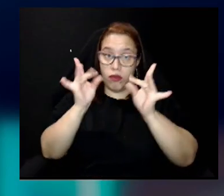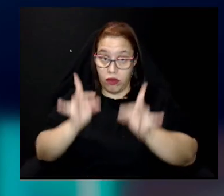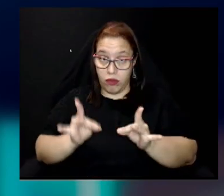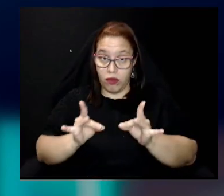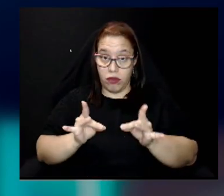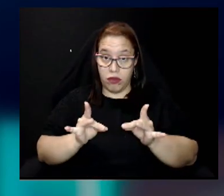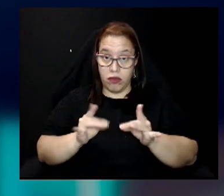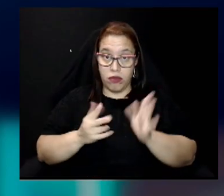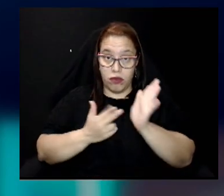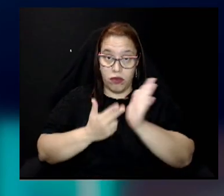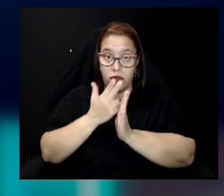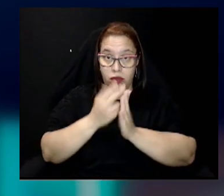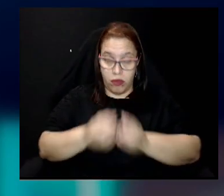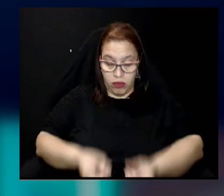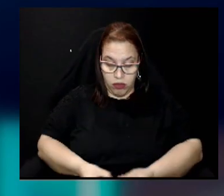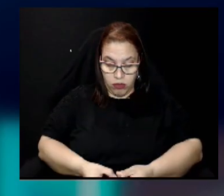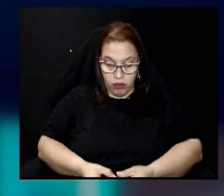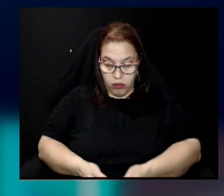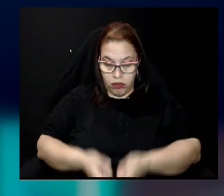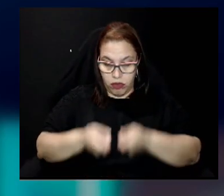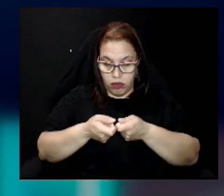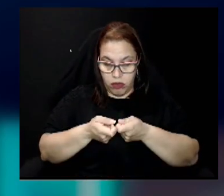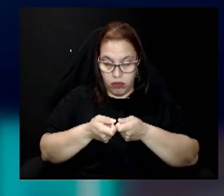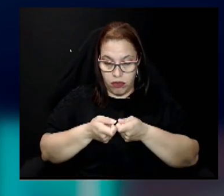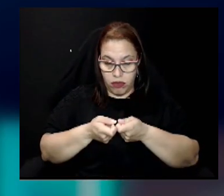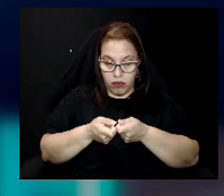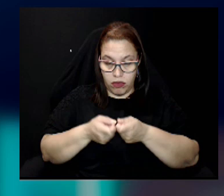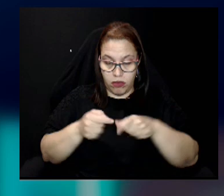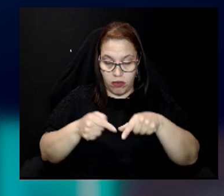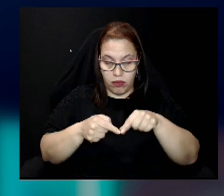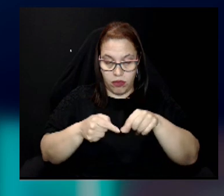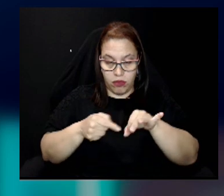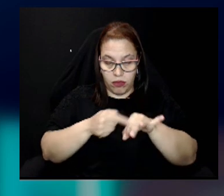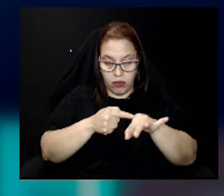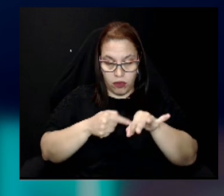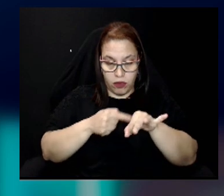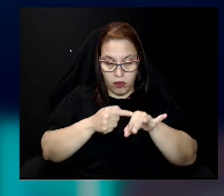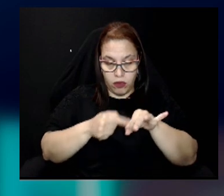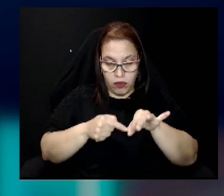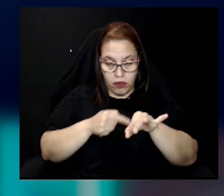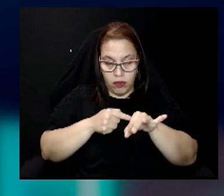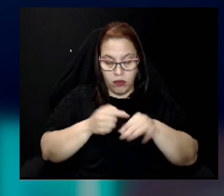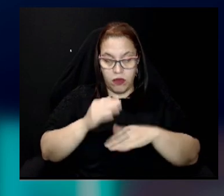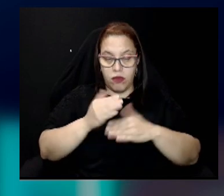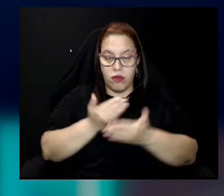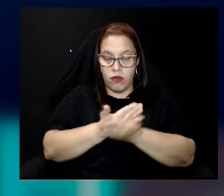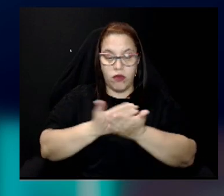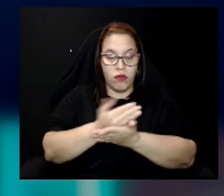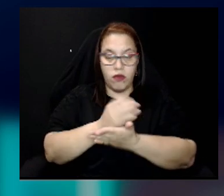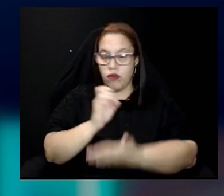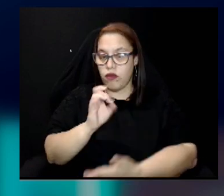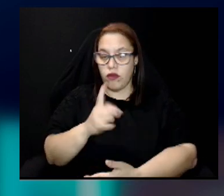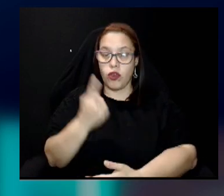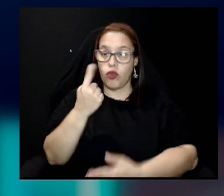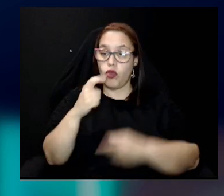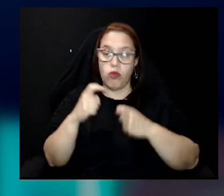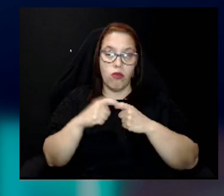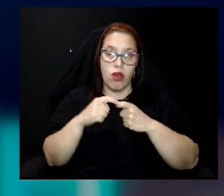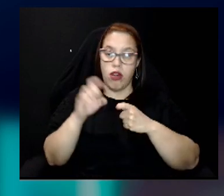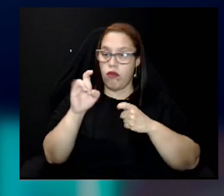cânceres do ovário, cânceres pélvicos, abdômeno-pélvicos, esse tratamento não é de um médico só. Esse é um